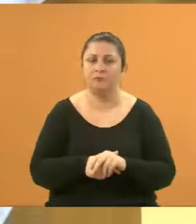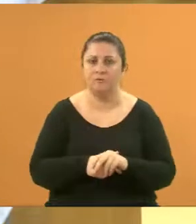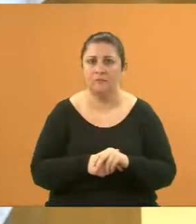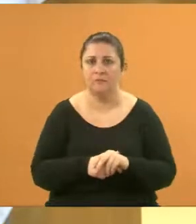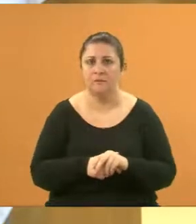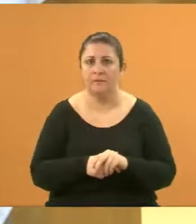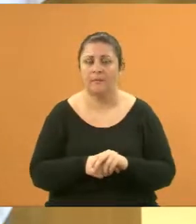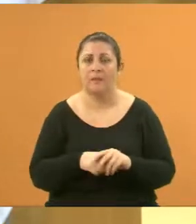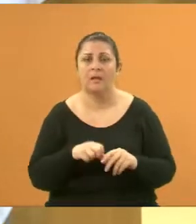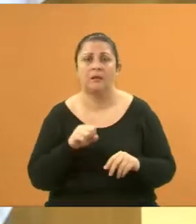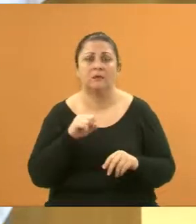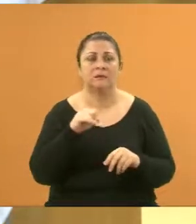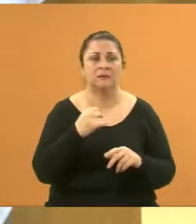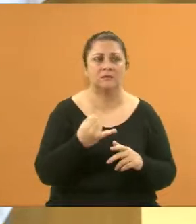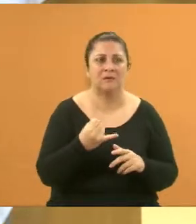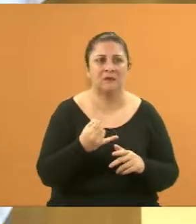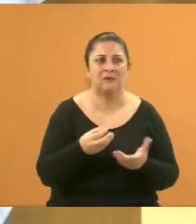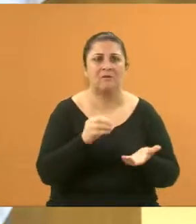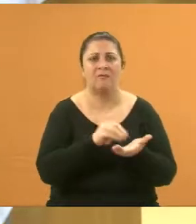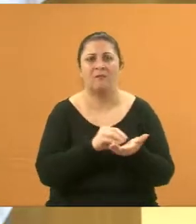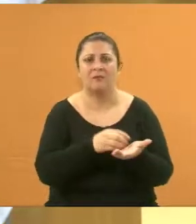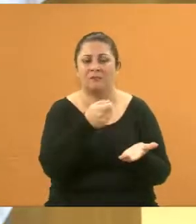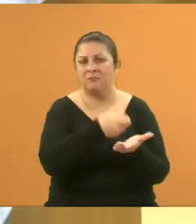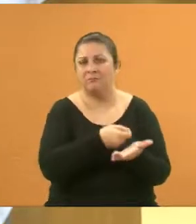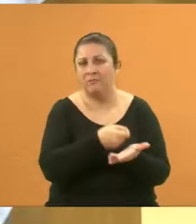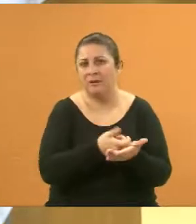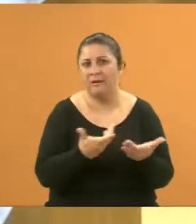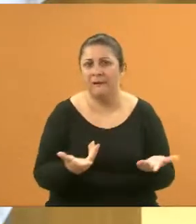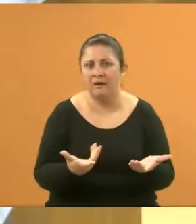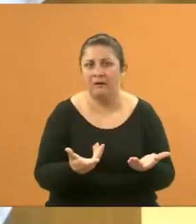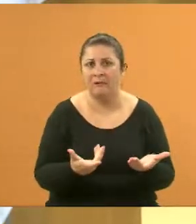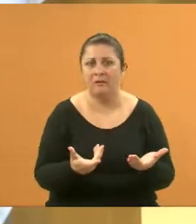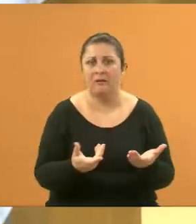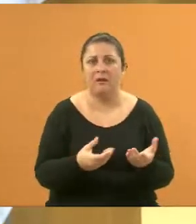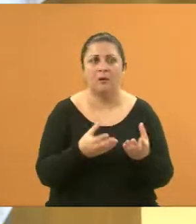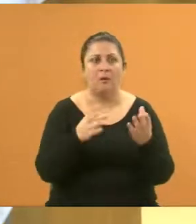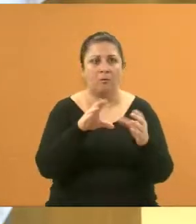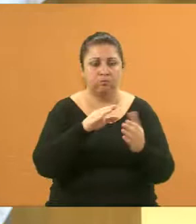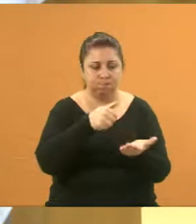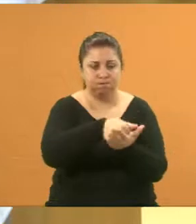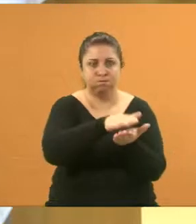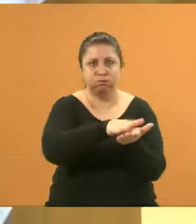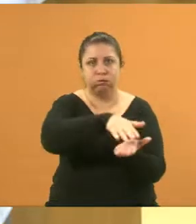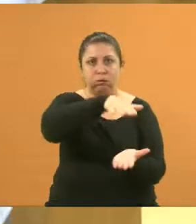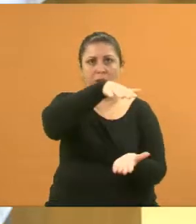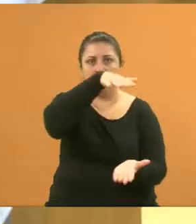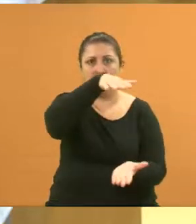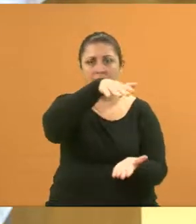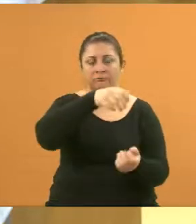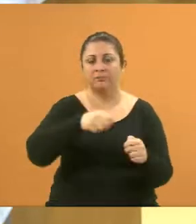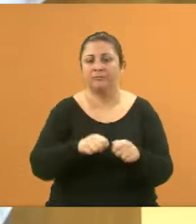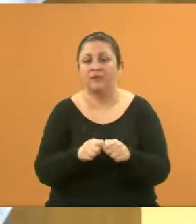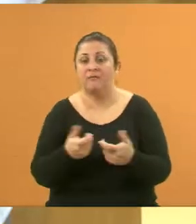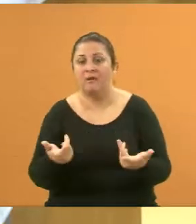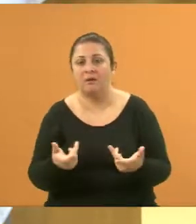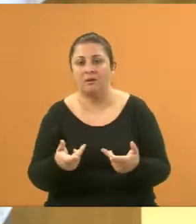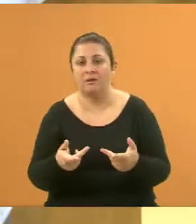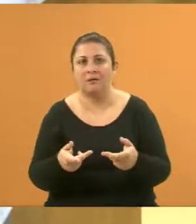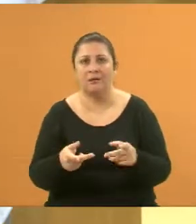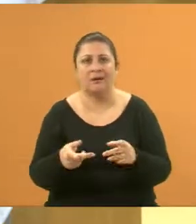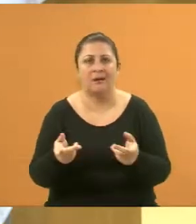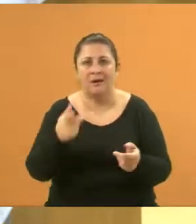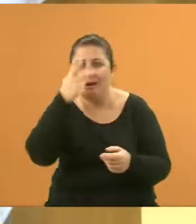a inércia, juntamente com a falta de pagamento e acúmulo destas multas, geram ao munícipe um débito